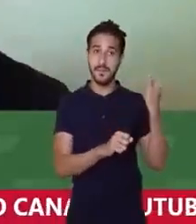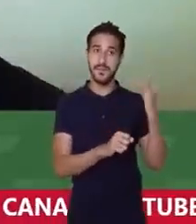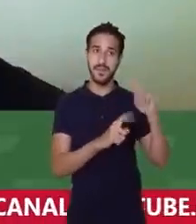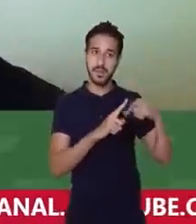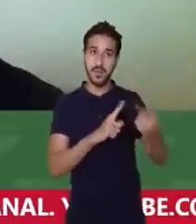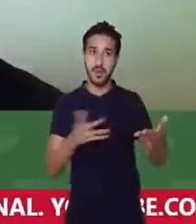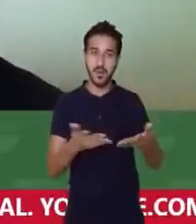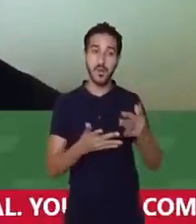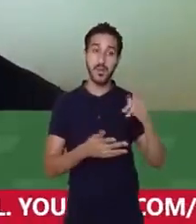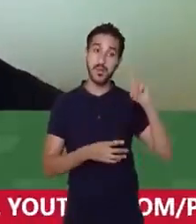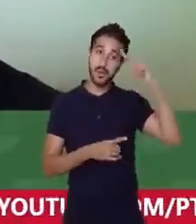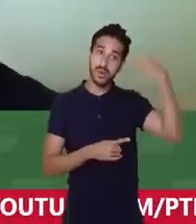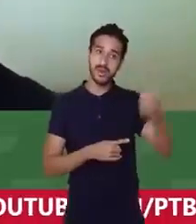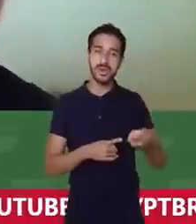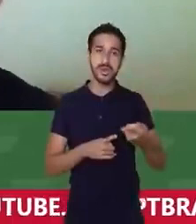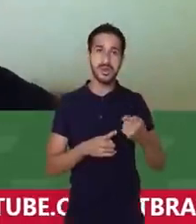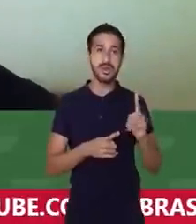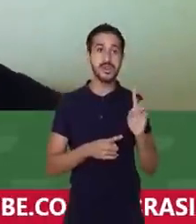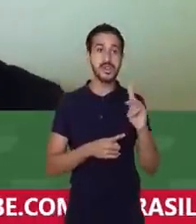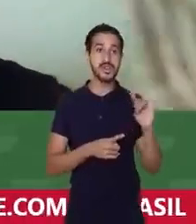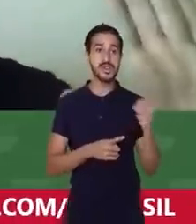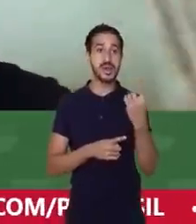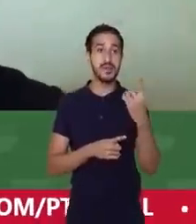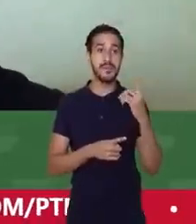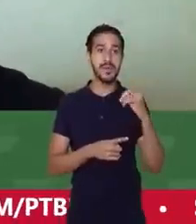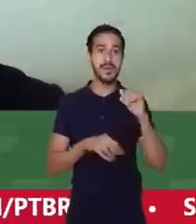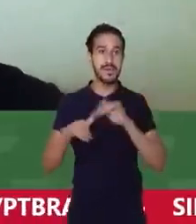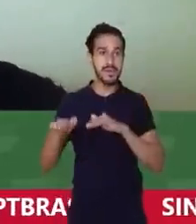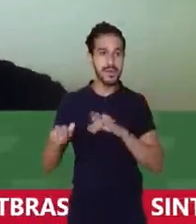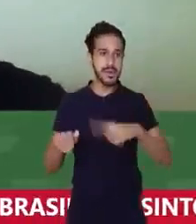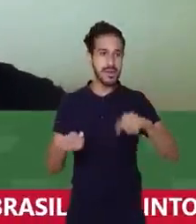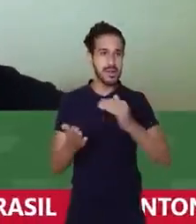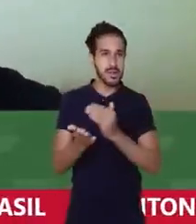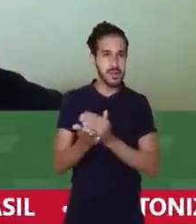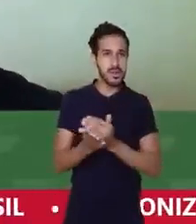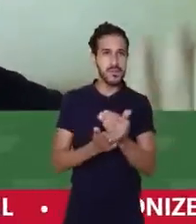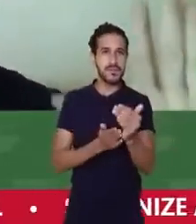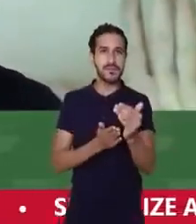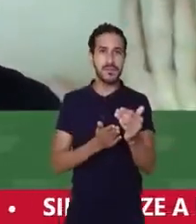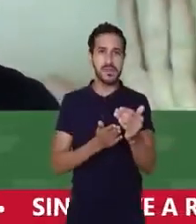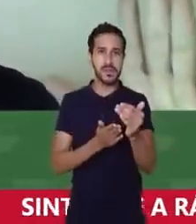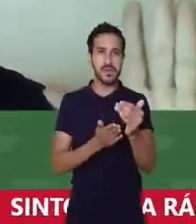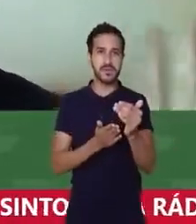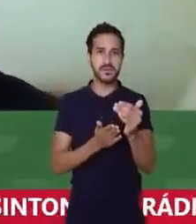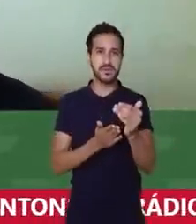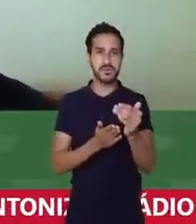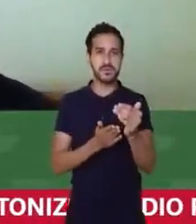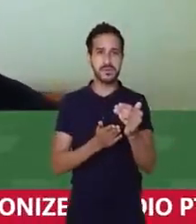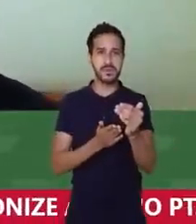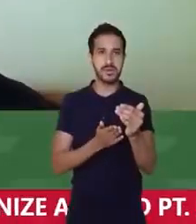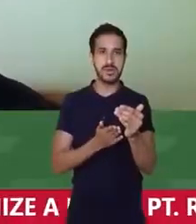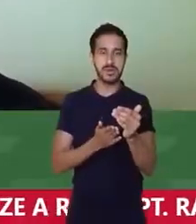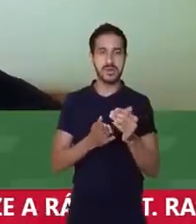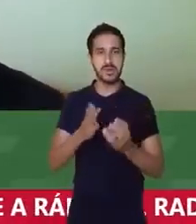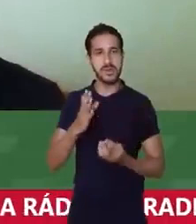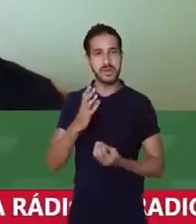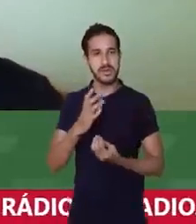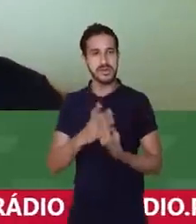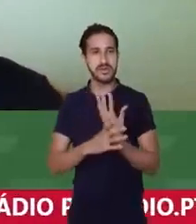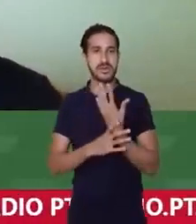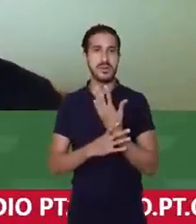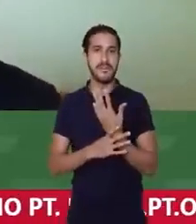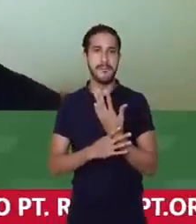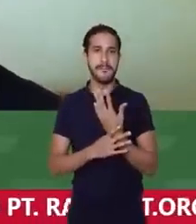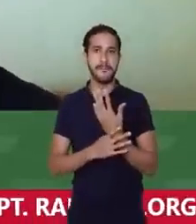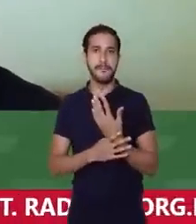de hoje, no dia seguinte, no dia 1º de setembro, eles começam a conceber,